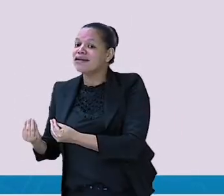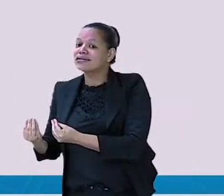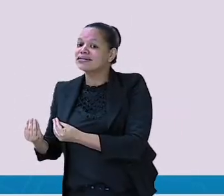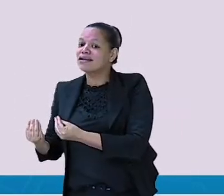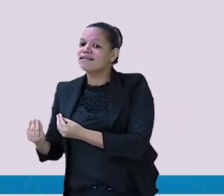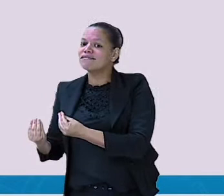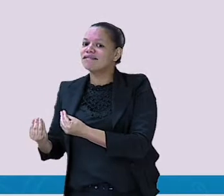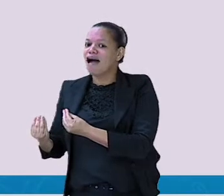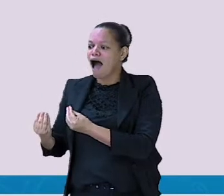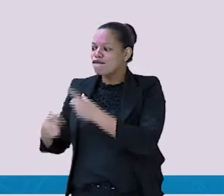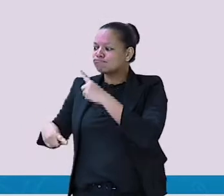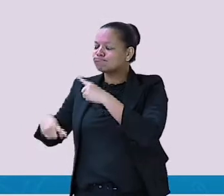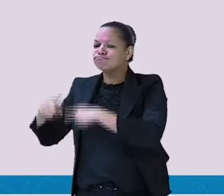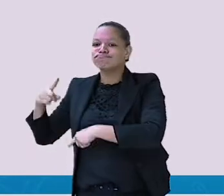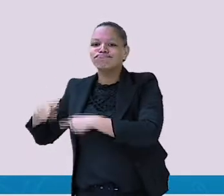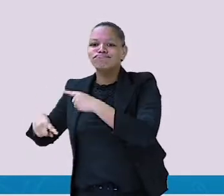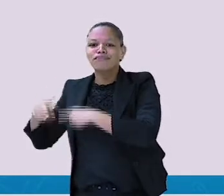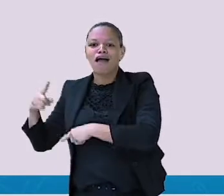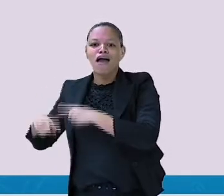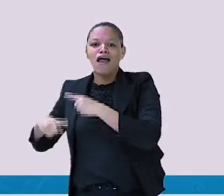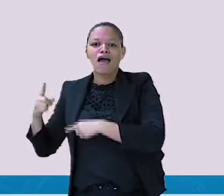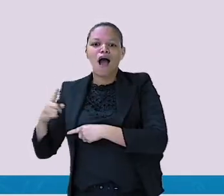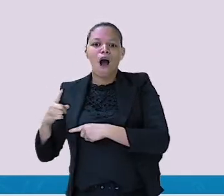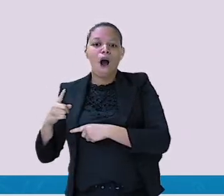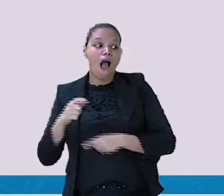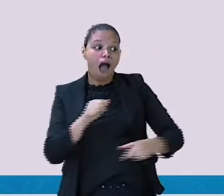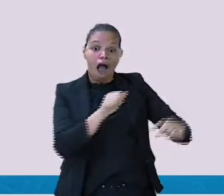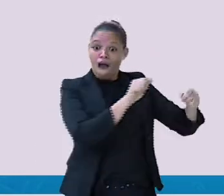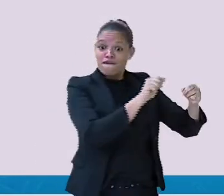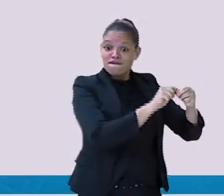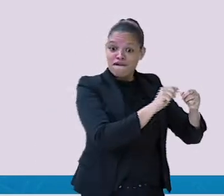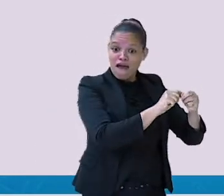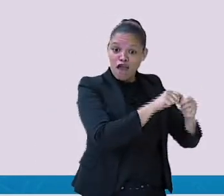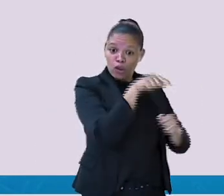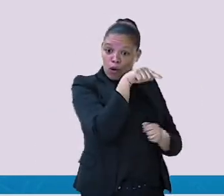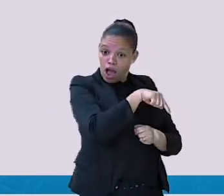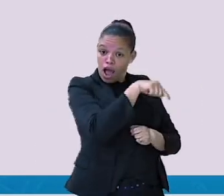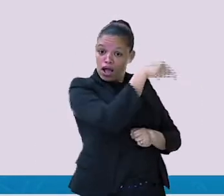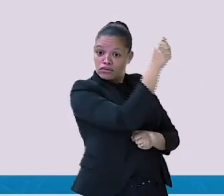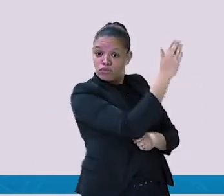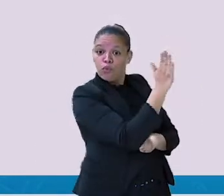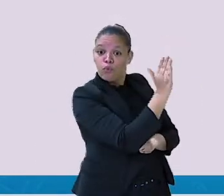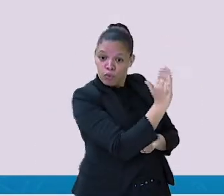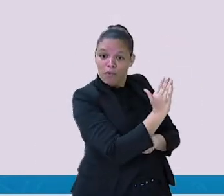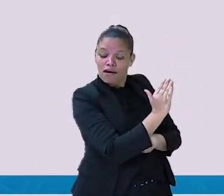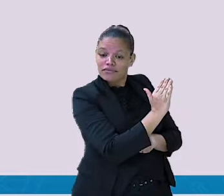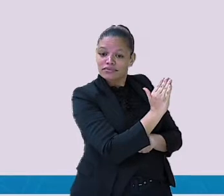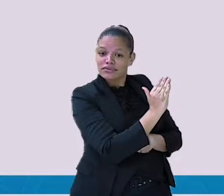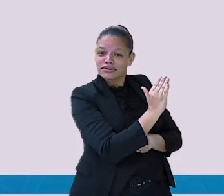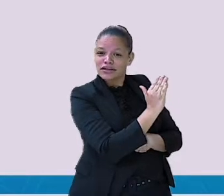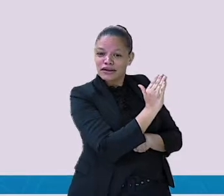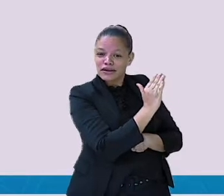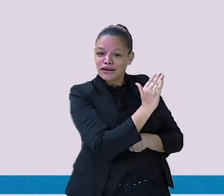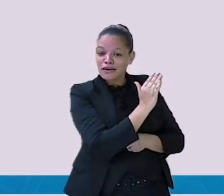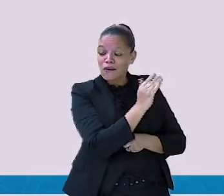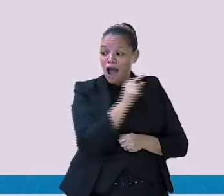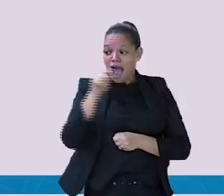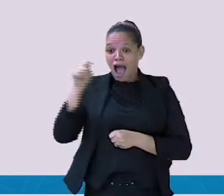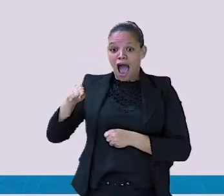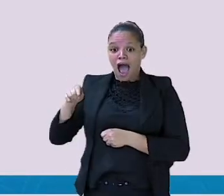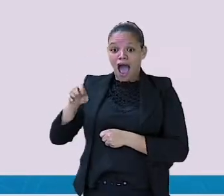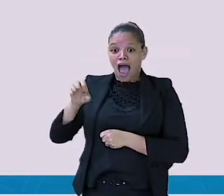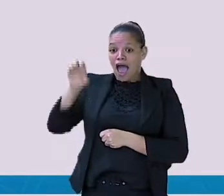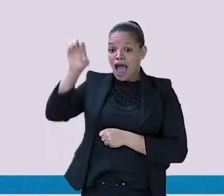iriam mandar toda a sua renda, ou toda a sua produção de açúcar para a Europa, porque